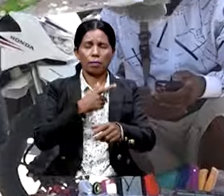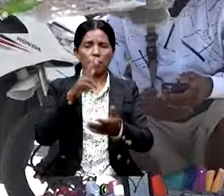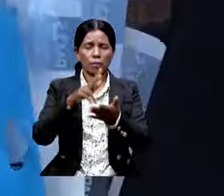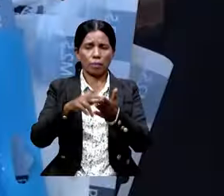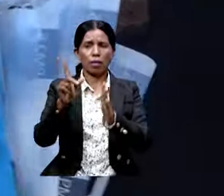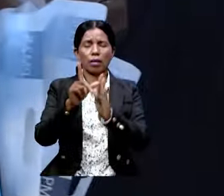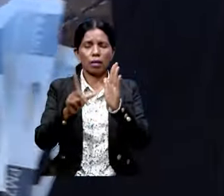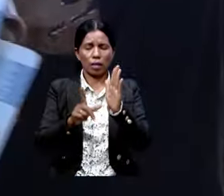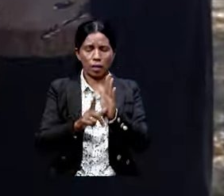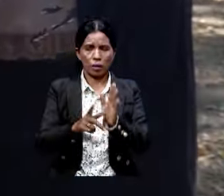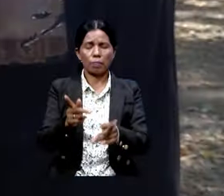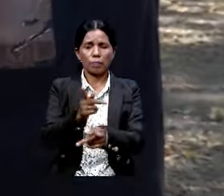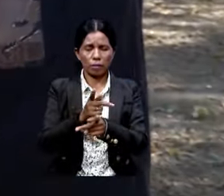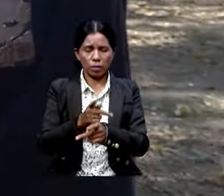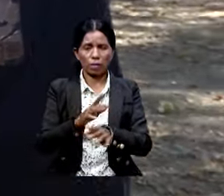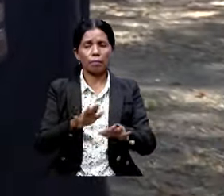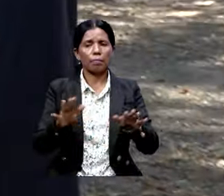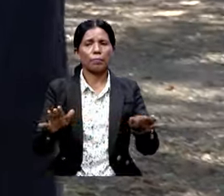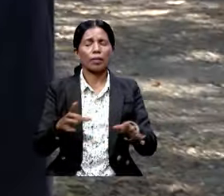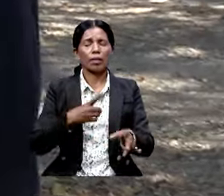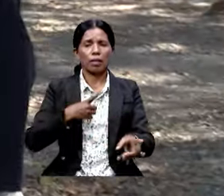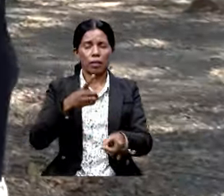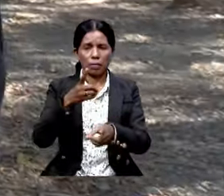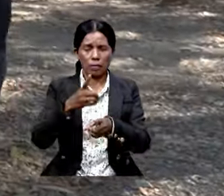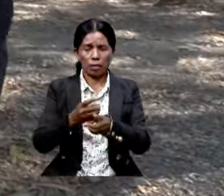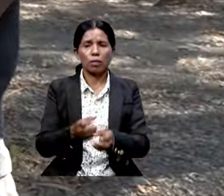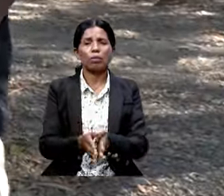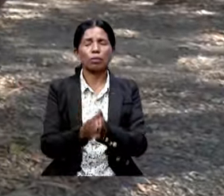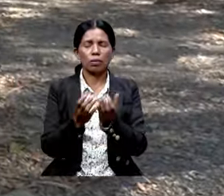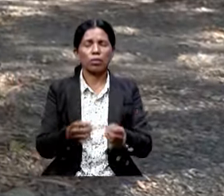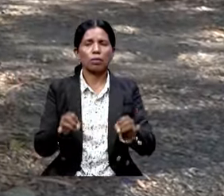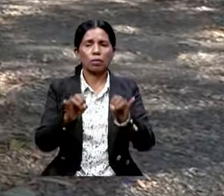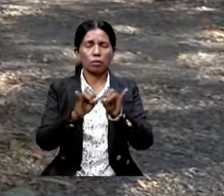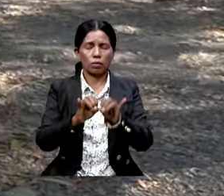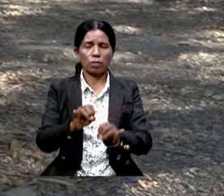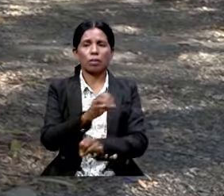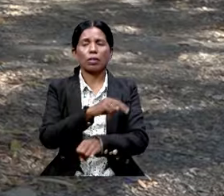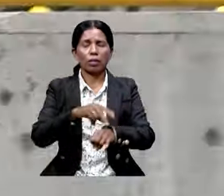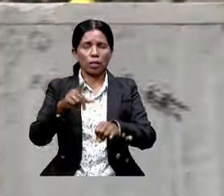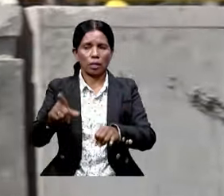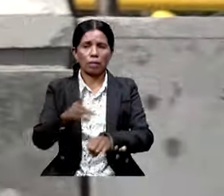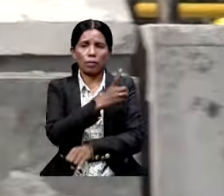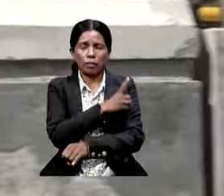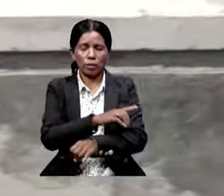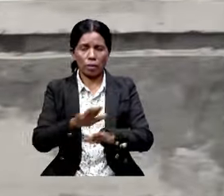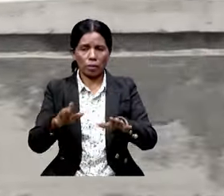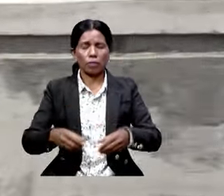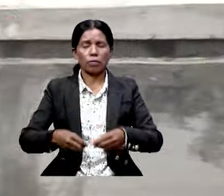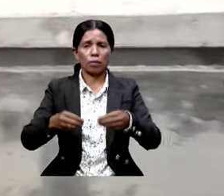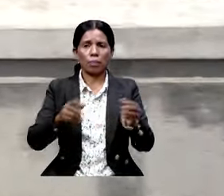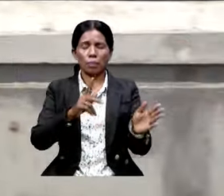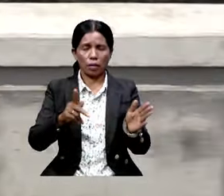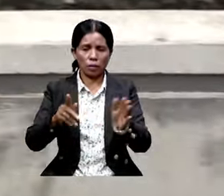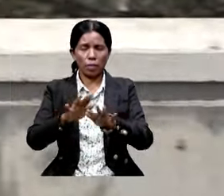labar. Tambane, deputada Maria Barreto exige Instituto Nacional ba defesa direito labar, atfo prioridade ba plano ação nacional ba labar e a